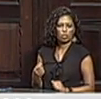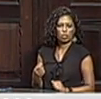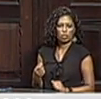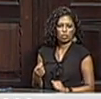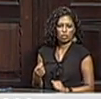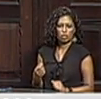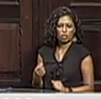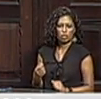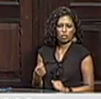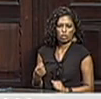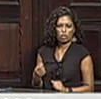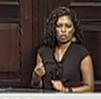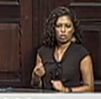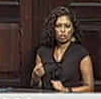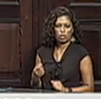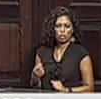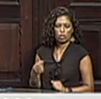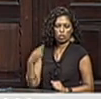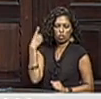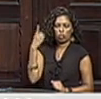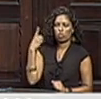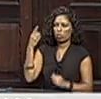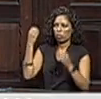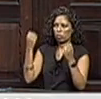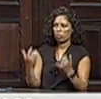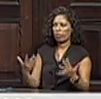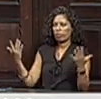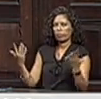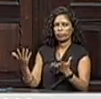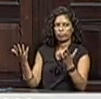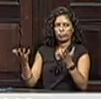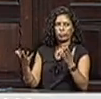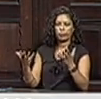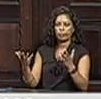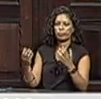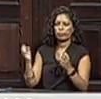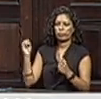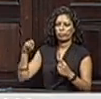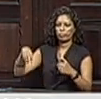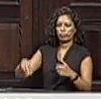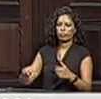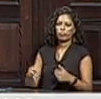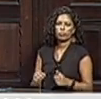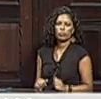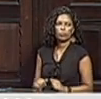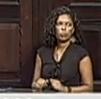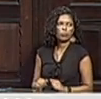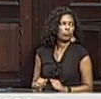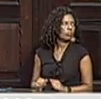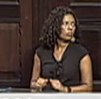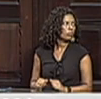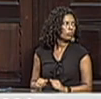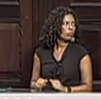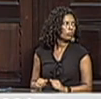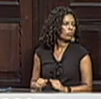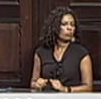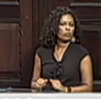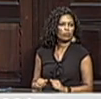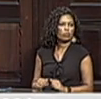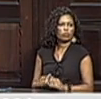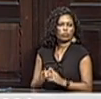ao destaque do deputado Luiz Paulo. E voto favorável ao destaque, a emenda número 1. Senhor